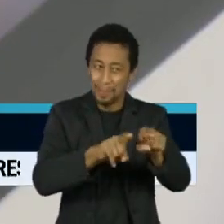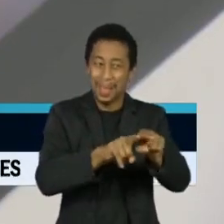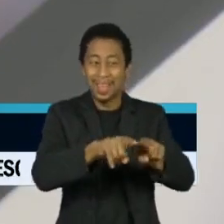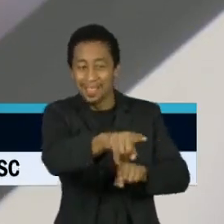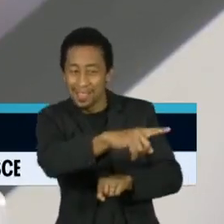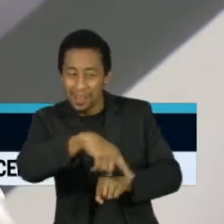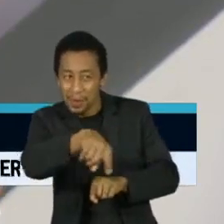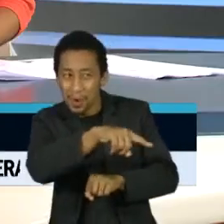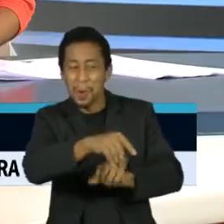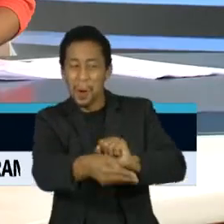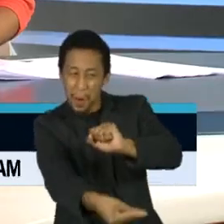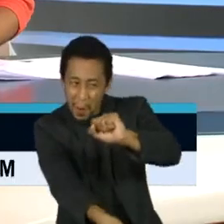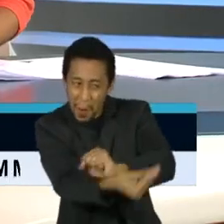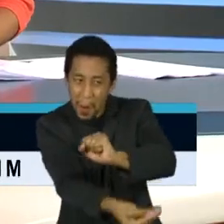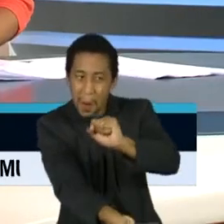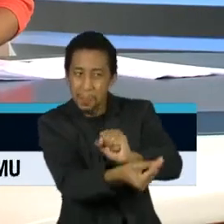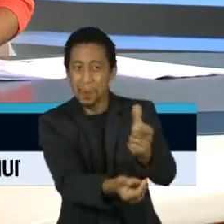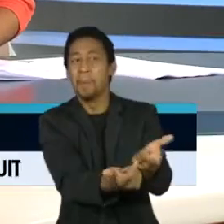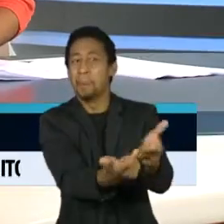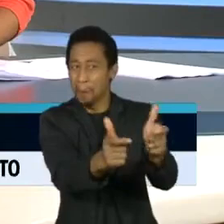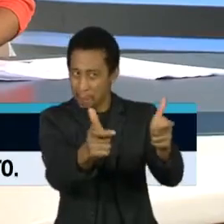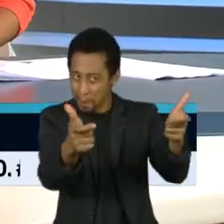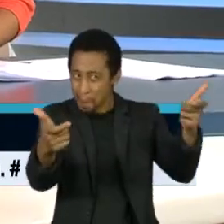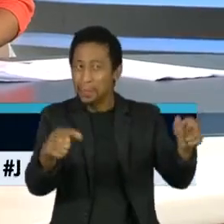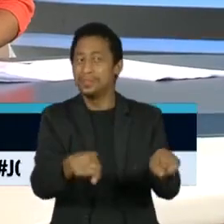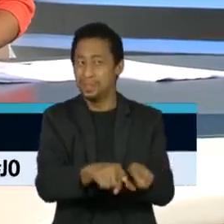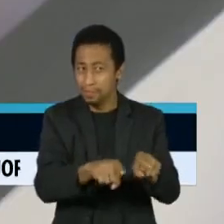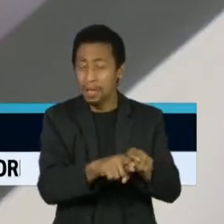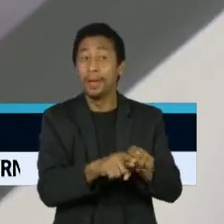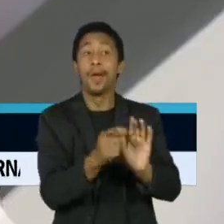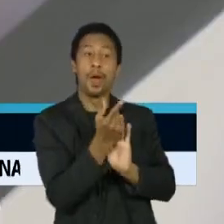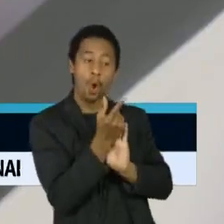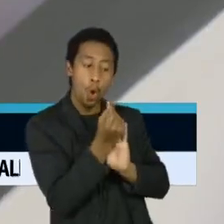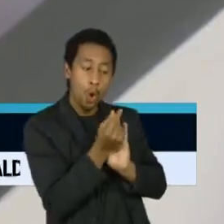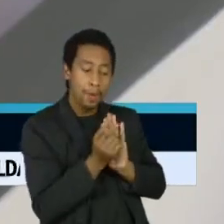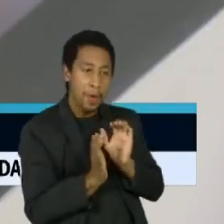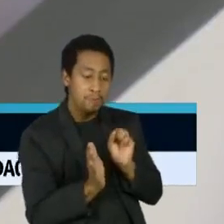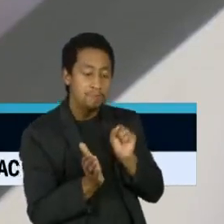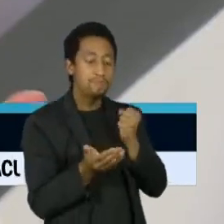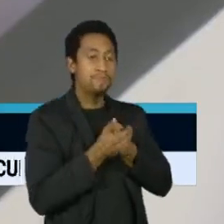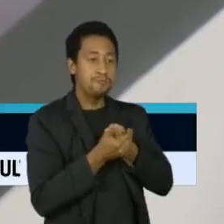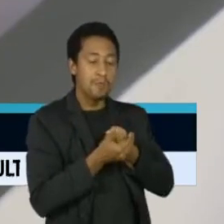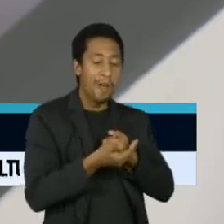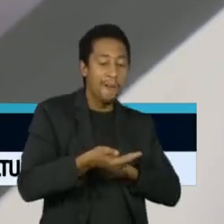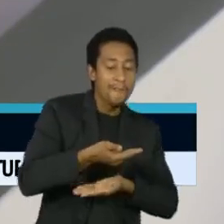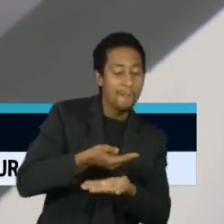dar orçamentos secretos, a mais orçamentos para os seus,